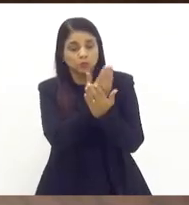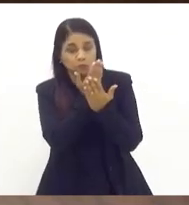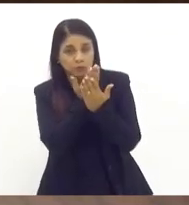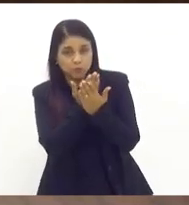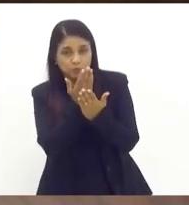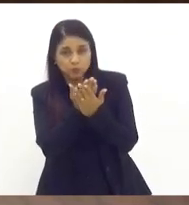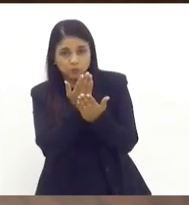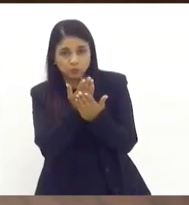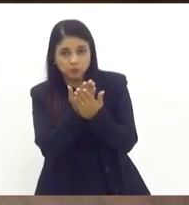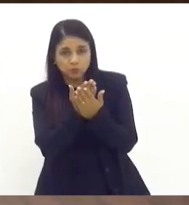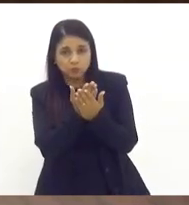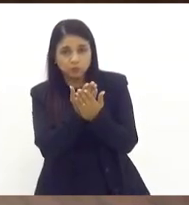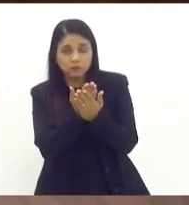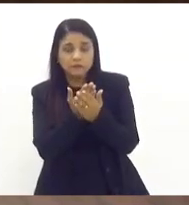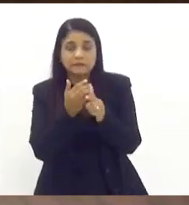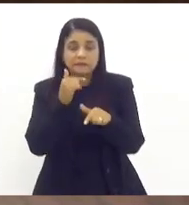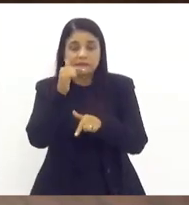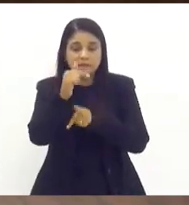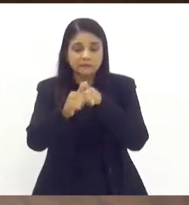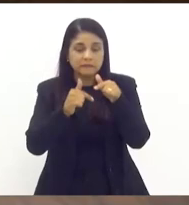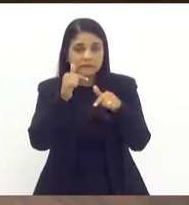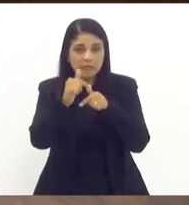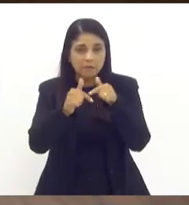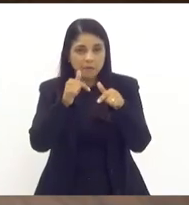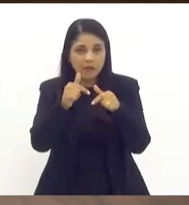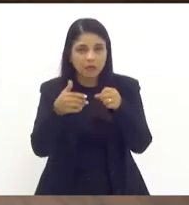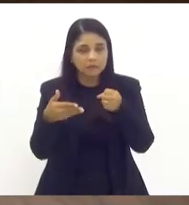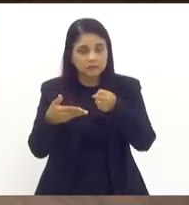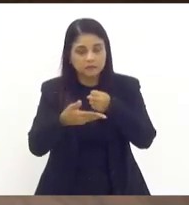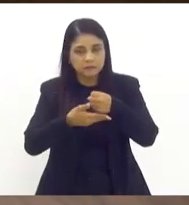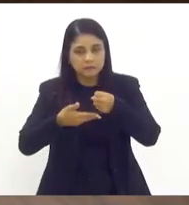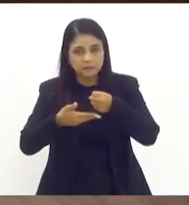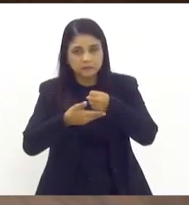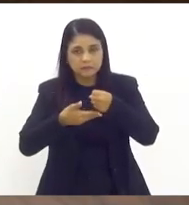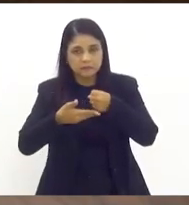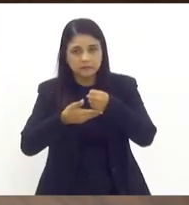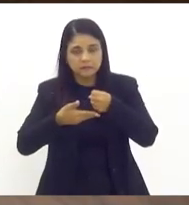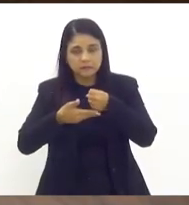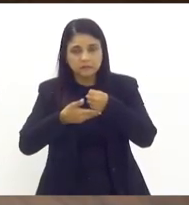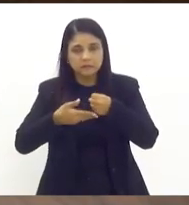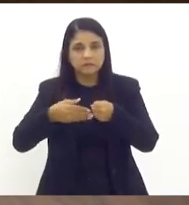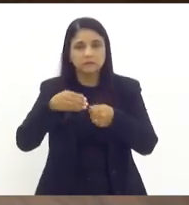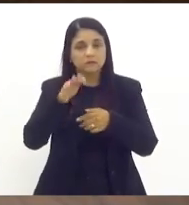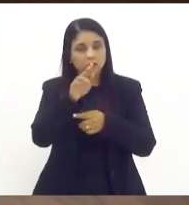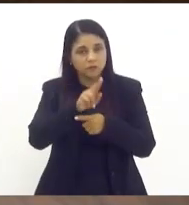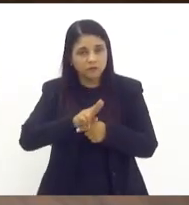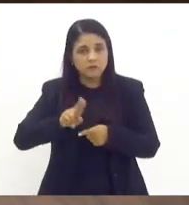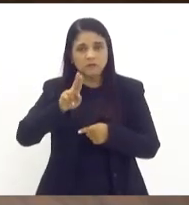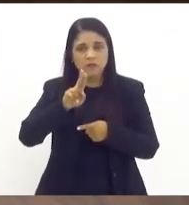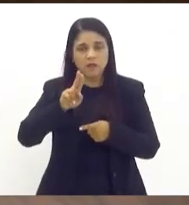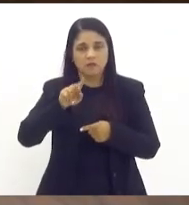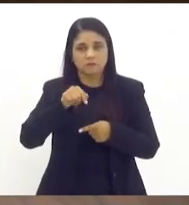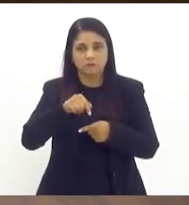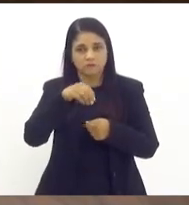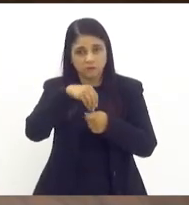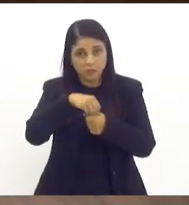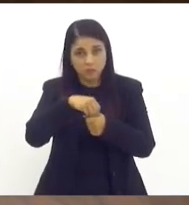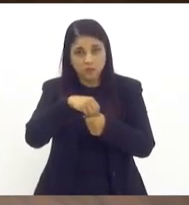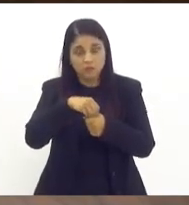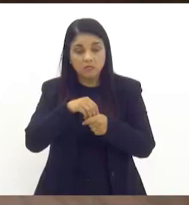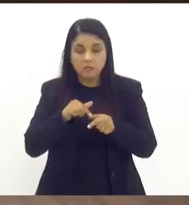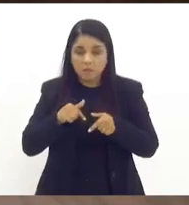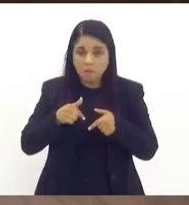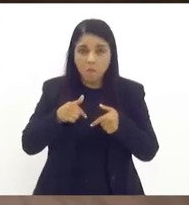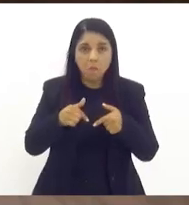vai prestar o serviço numa unidade básica de ensino ele não o fizer ele perde o benefício pode